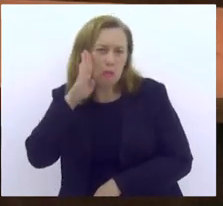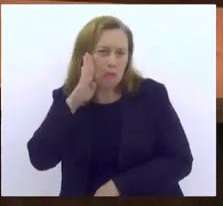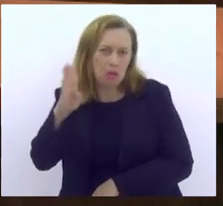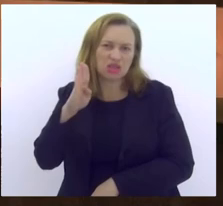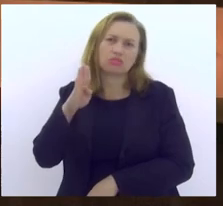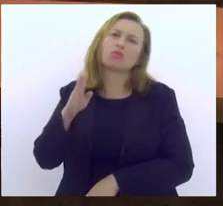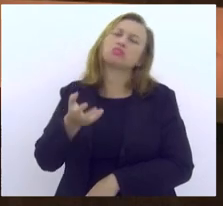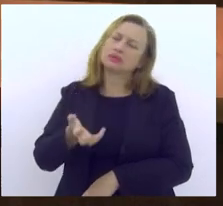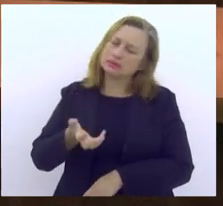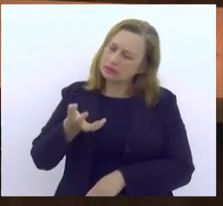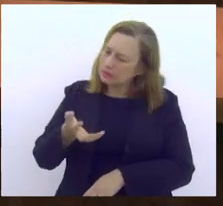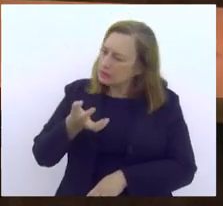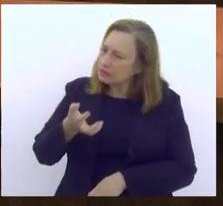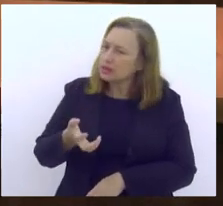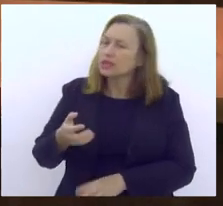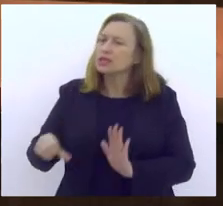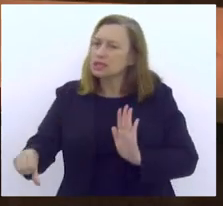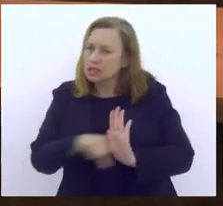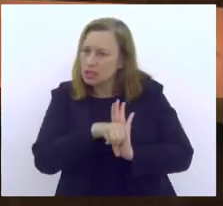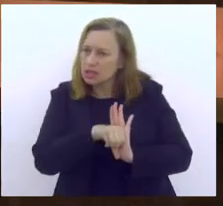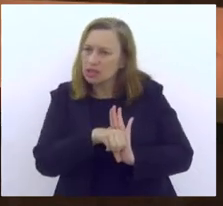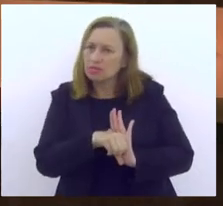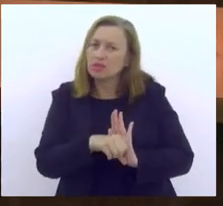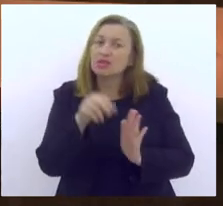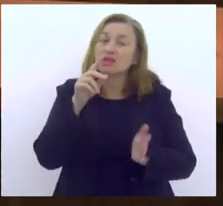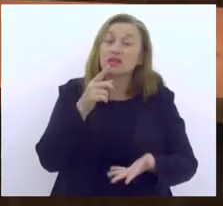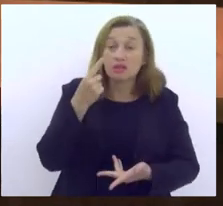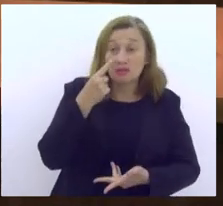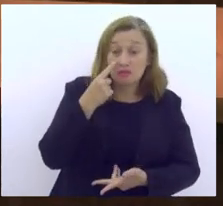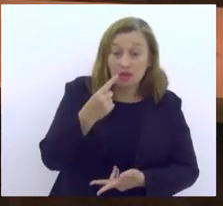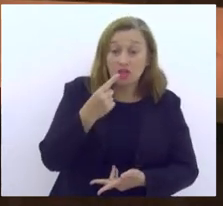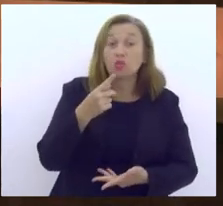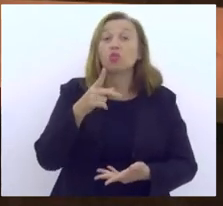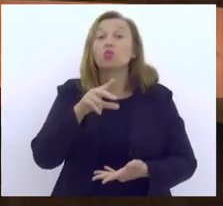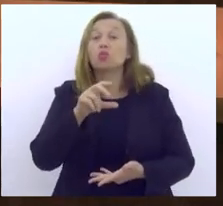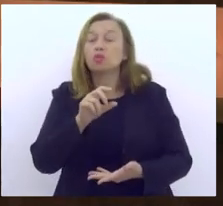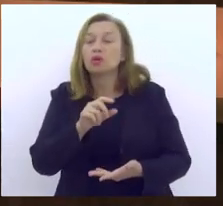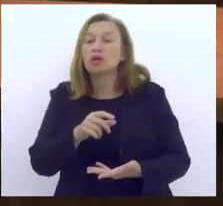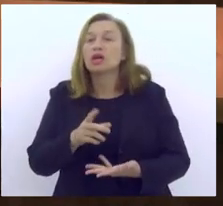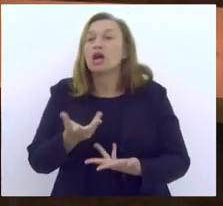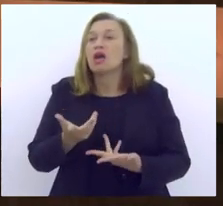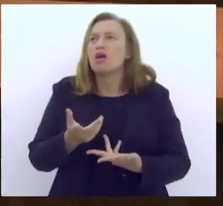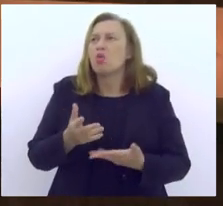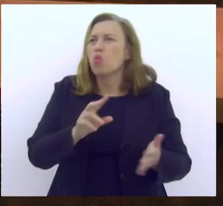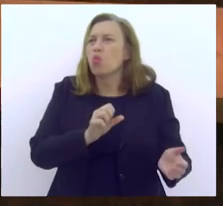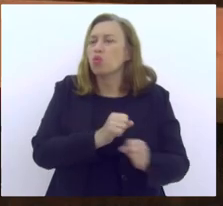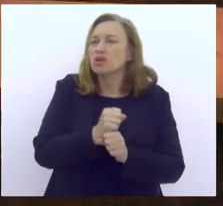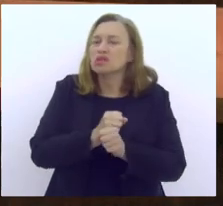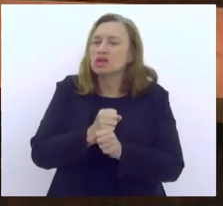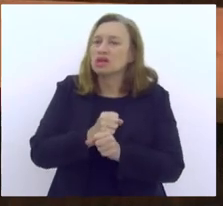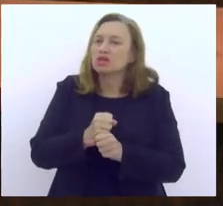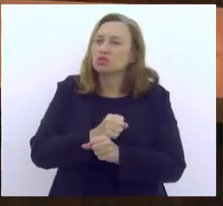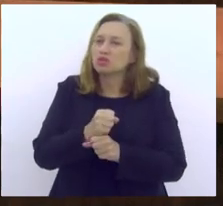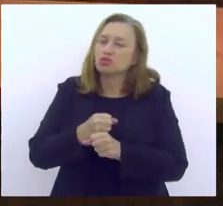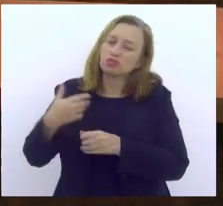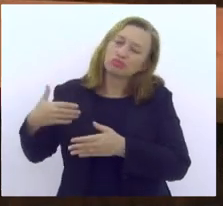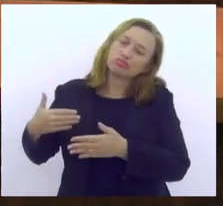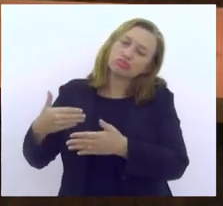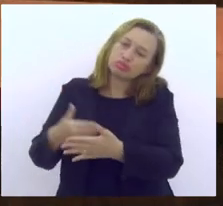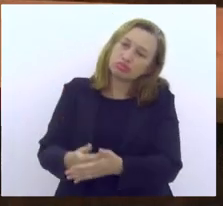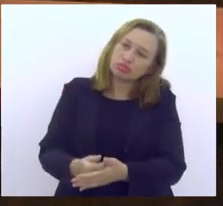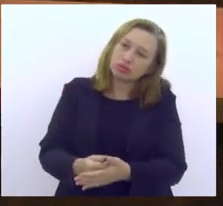a gente quer que esse crime seja desvendado. Não dá para a gente aceitar que os anos se passem e crimes bárbaros no estado do Rio de